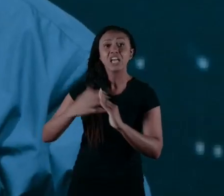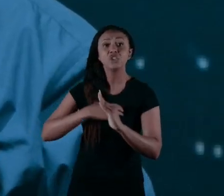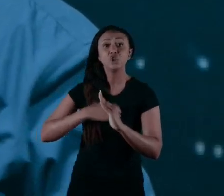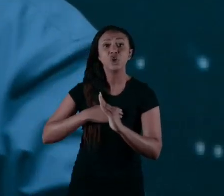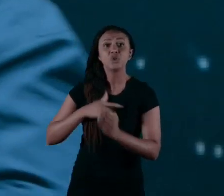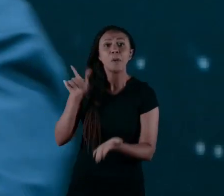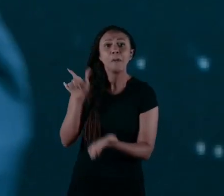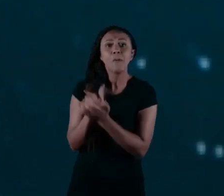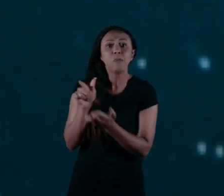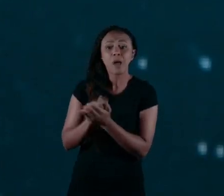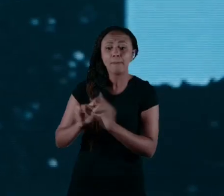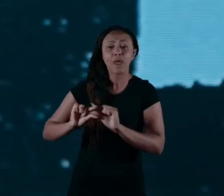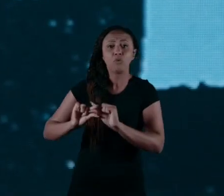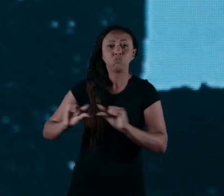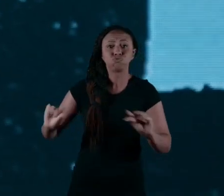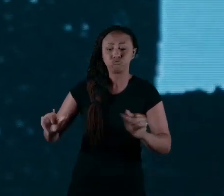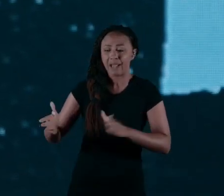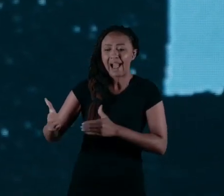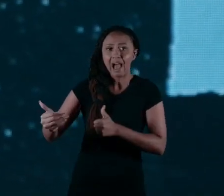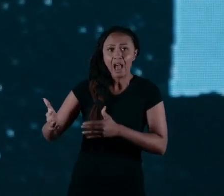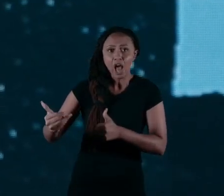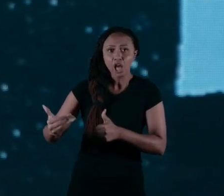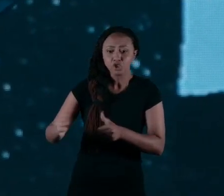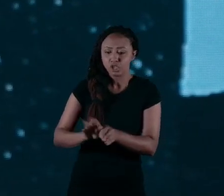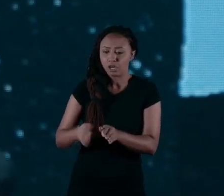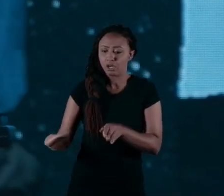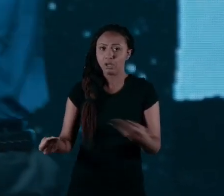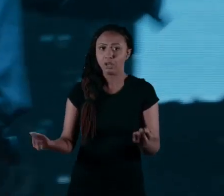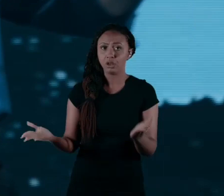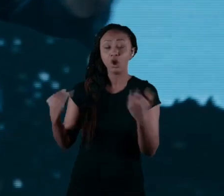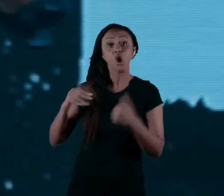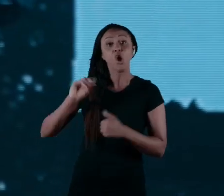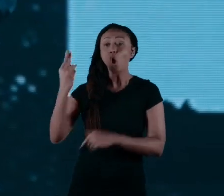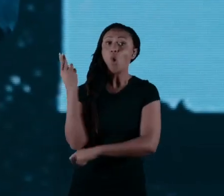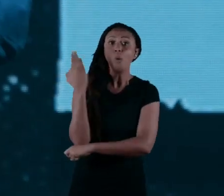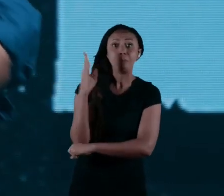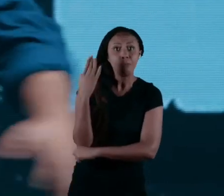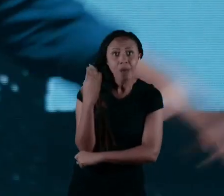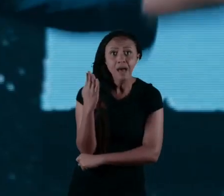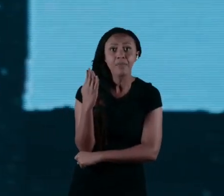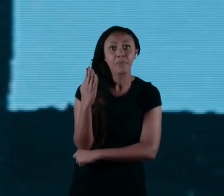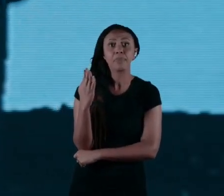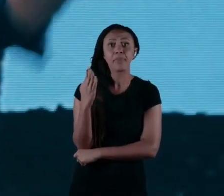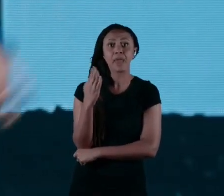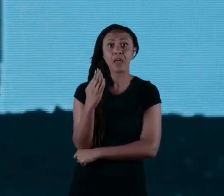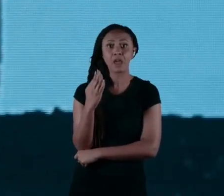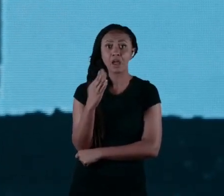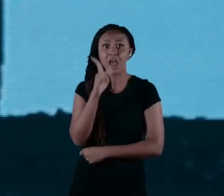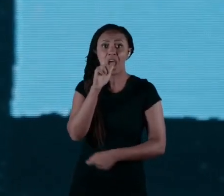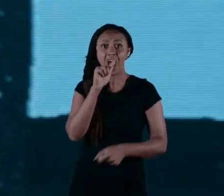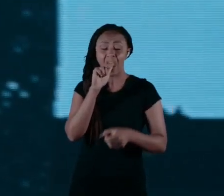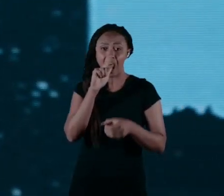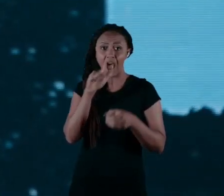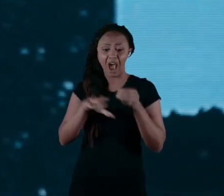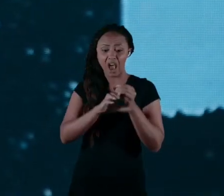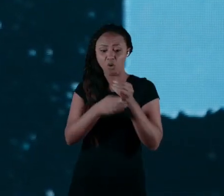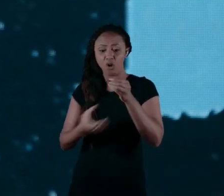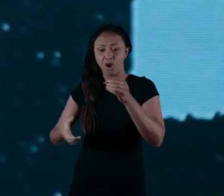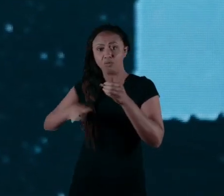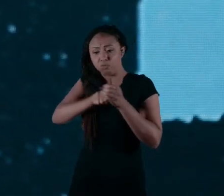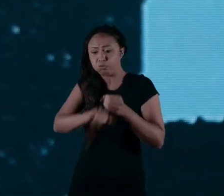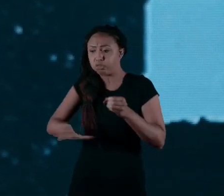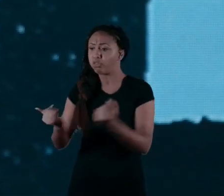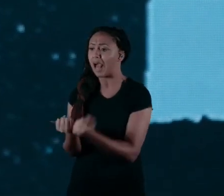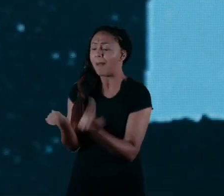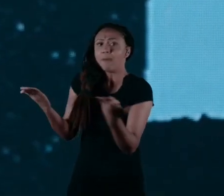papelão ou de madeira, de favela, com esgoto correndo na rua? Vocês sabiam disso?